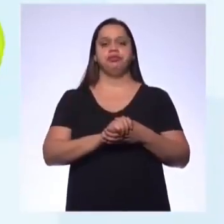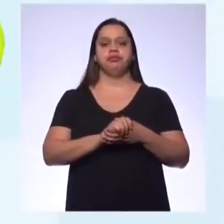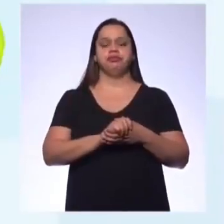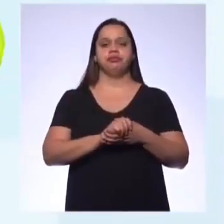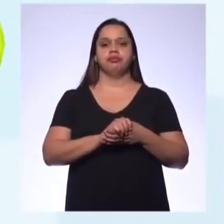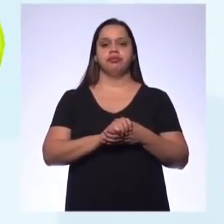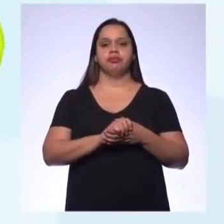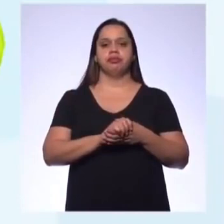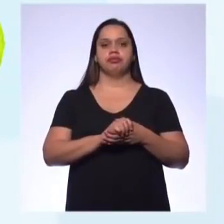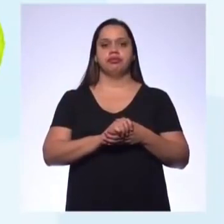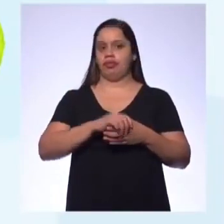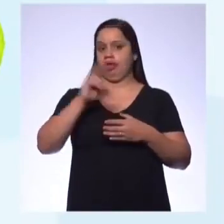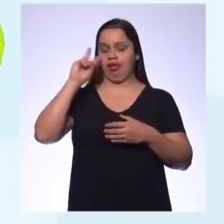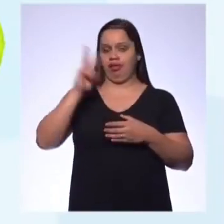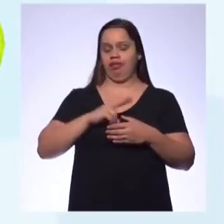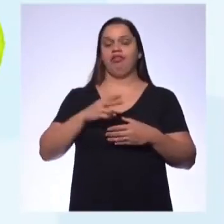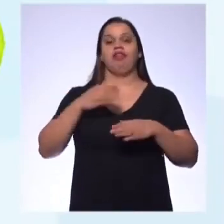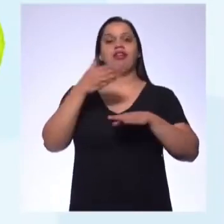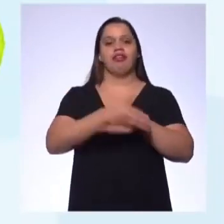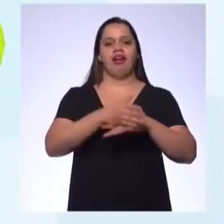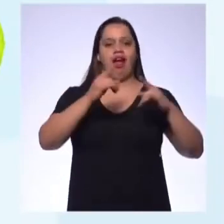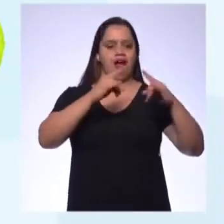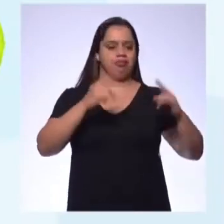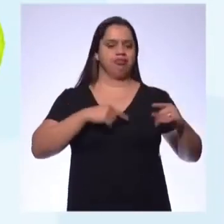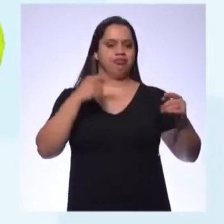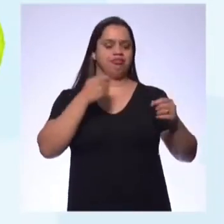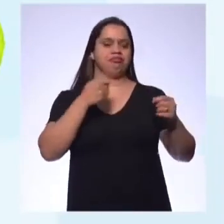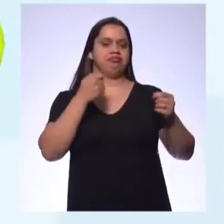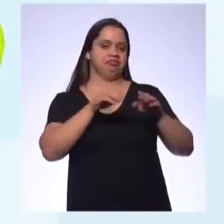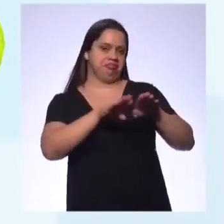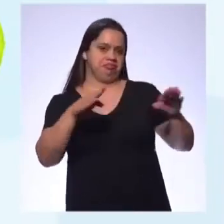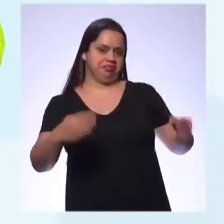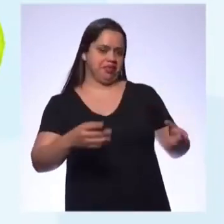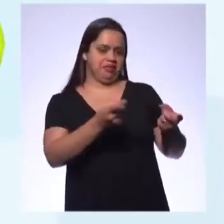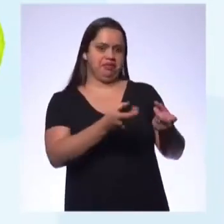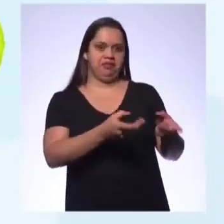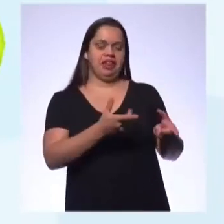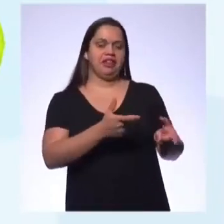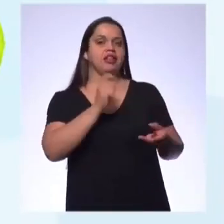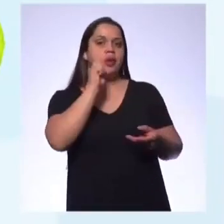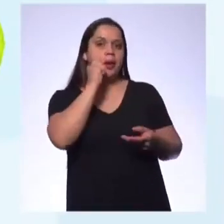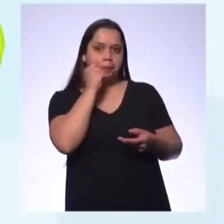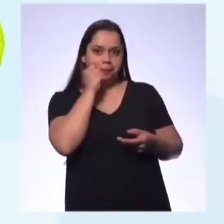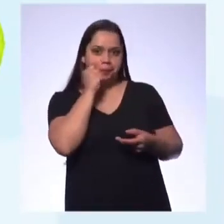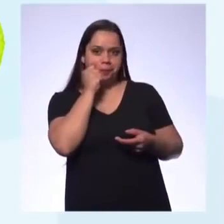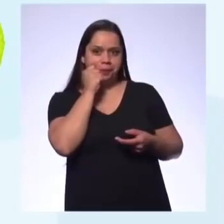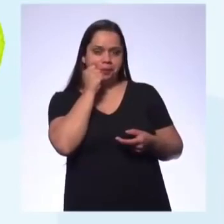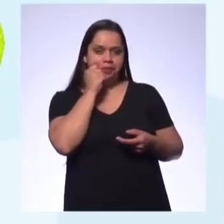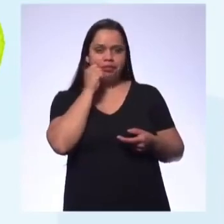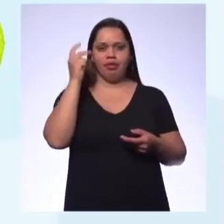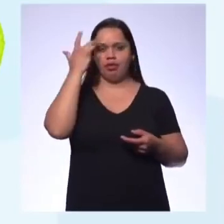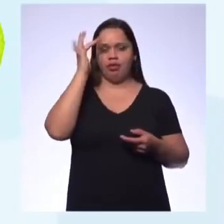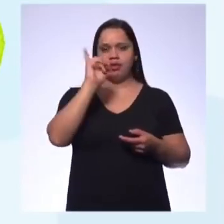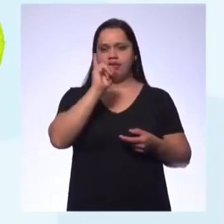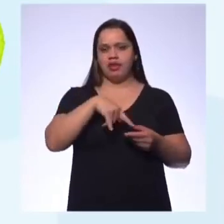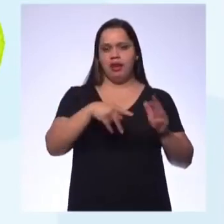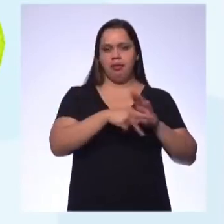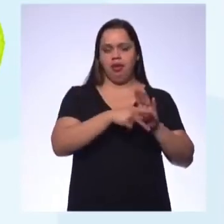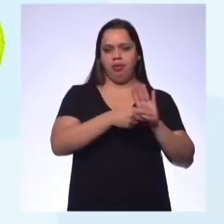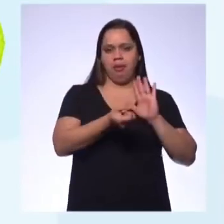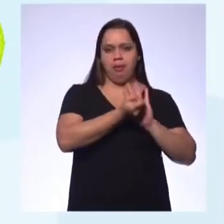Ó, esse daí, ó. Você chega lá na banca, lá você tem um limão, eu não sei se esse limão é o